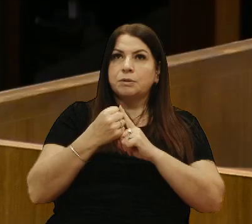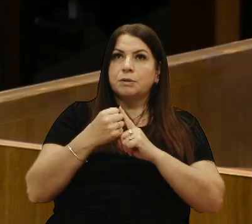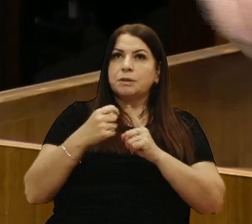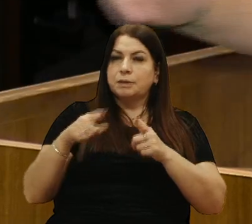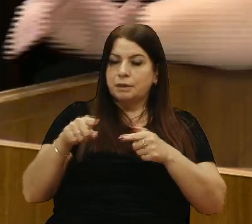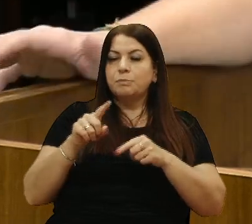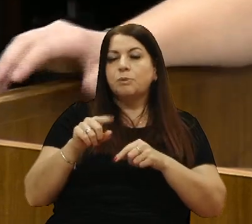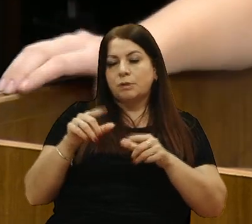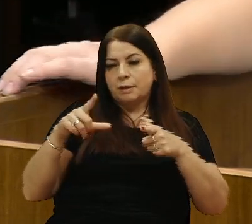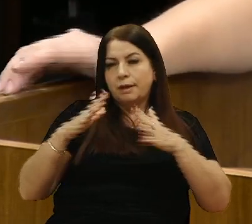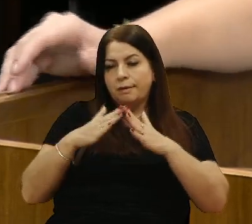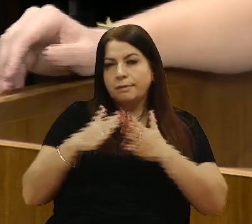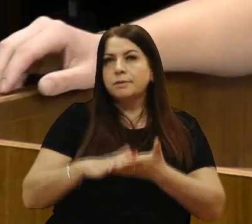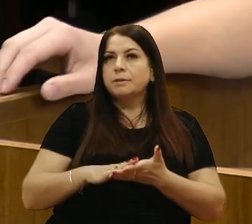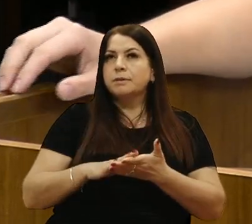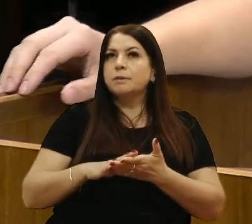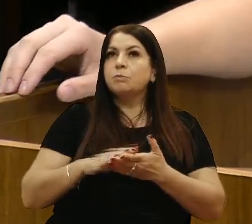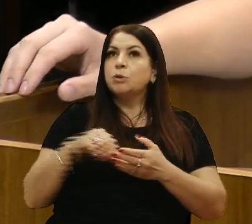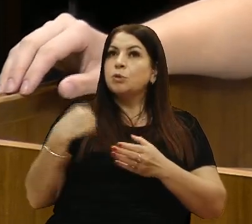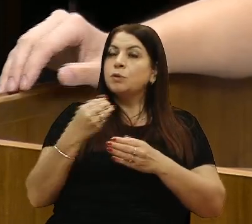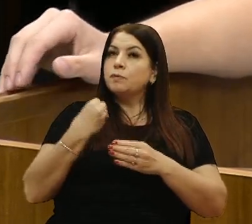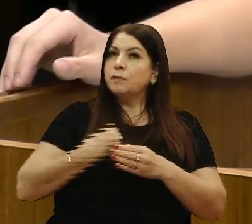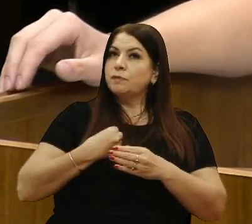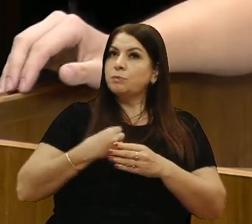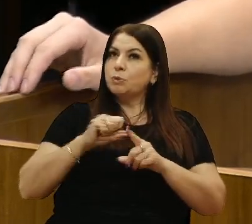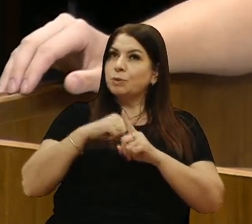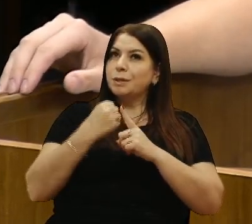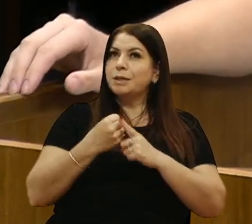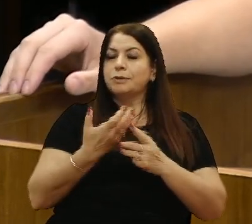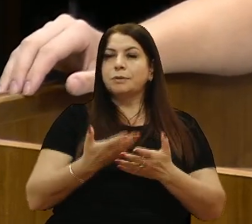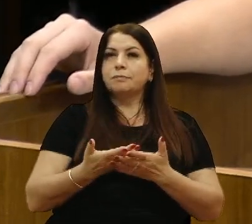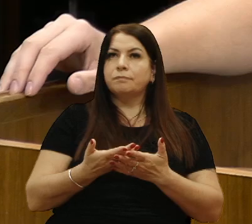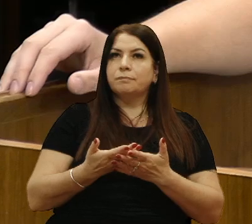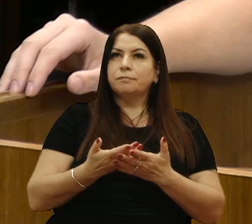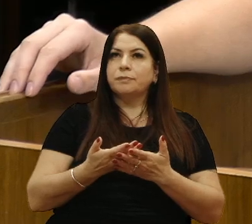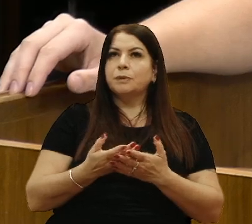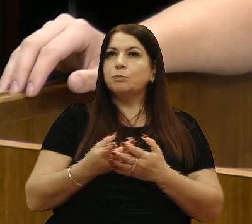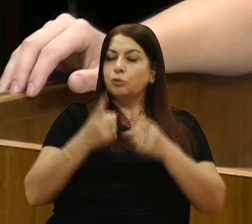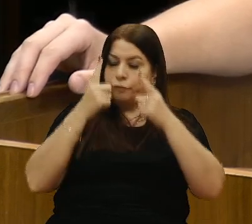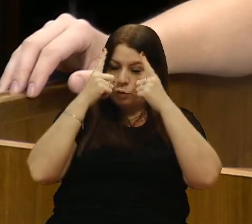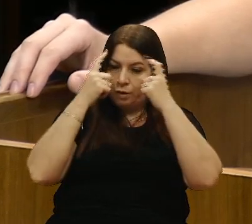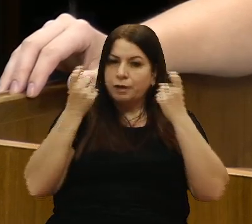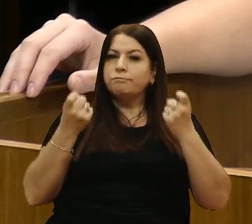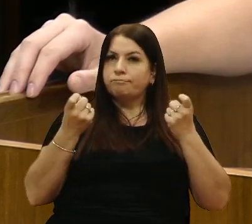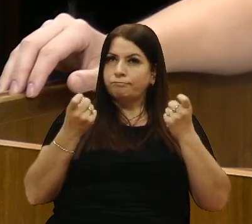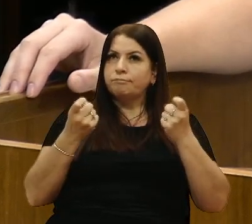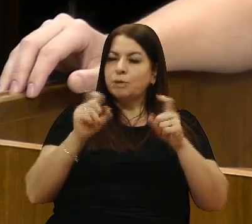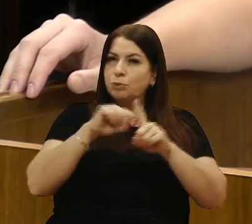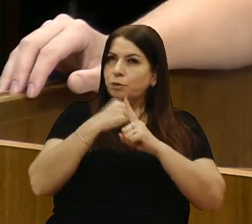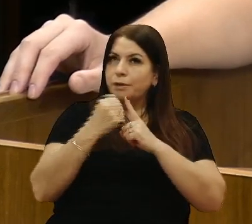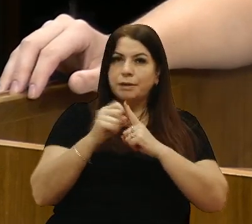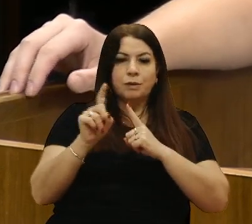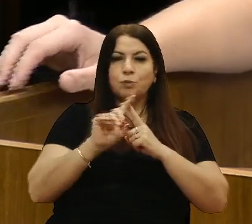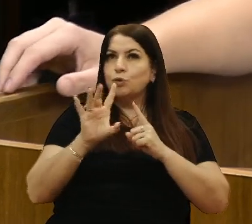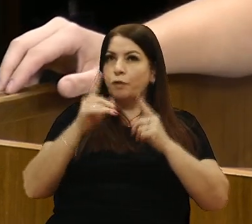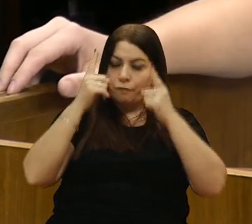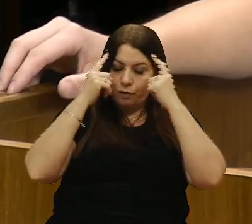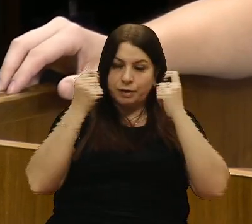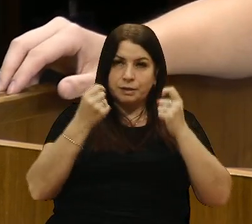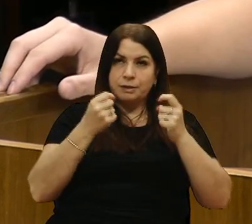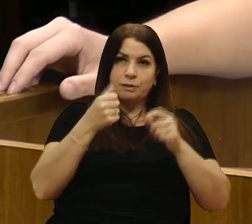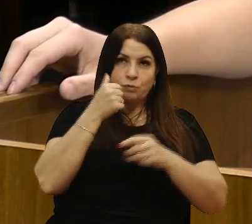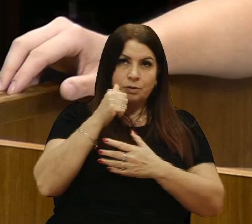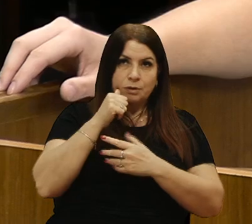equipamento. Porque nós vivemos numa sociedade ainda extremamente violenta. É uma sociedade que não só violenta as